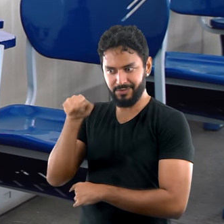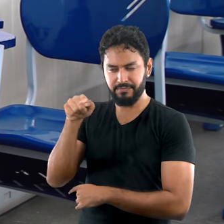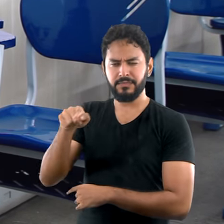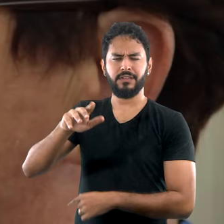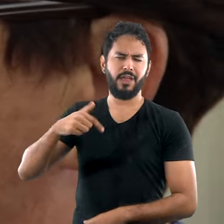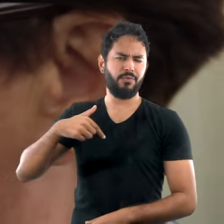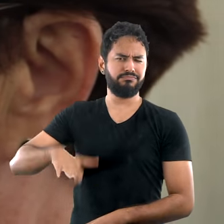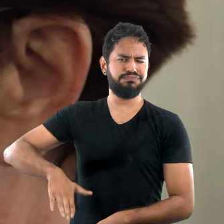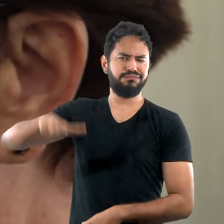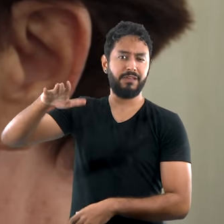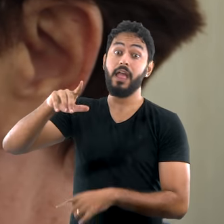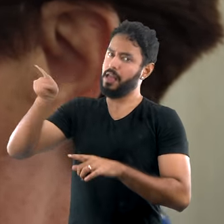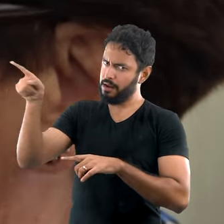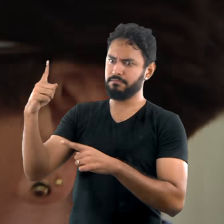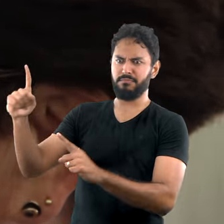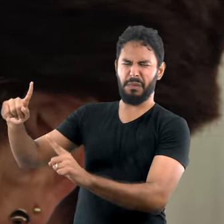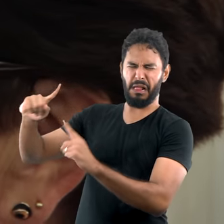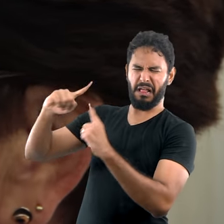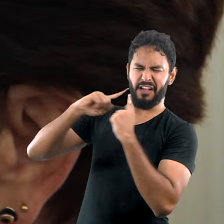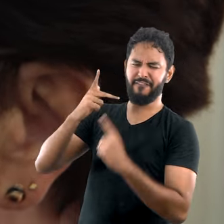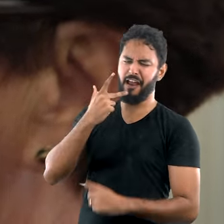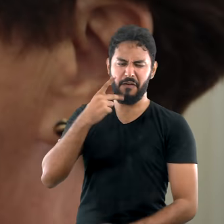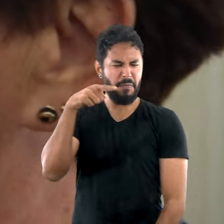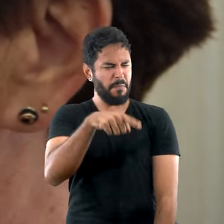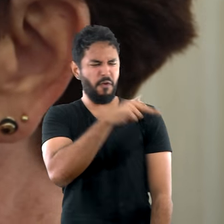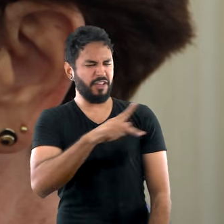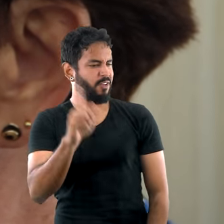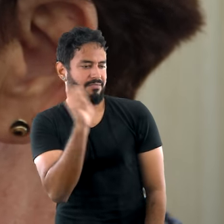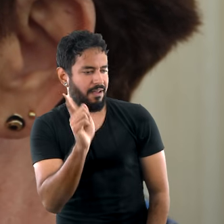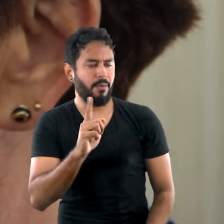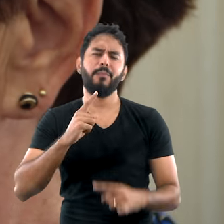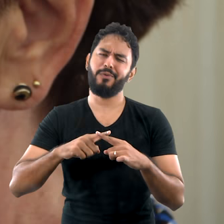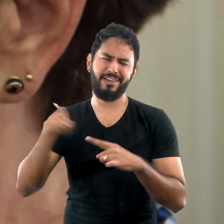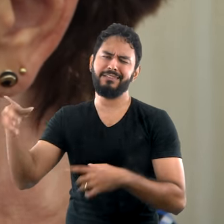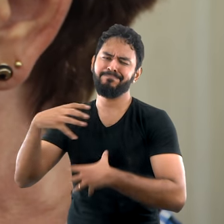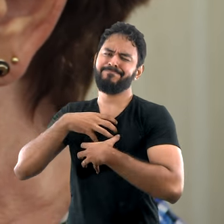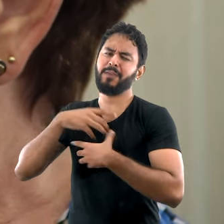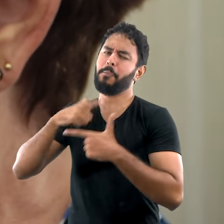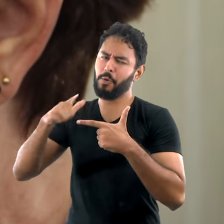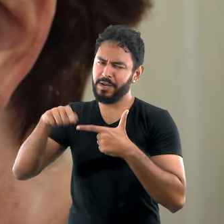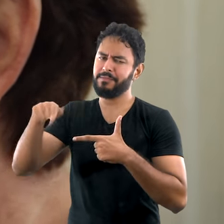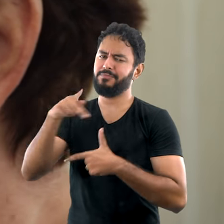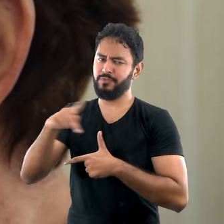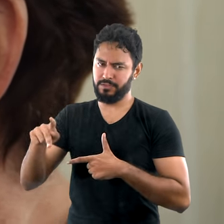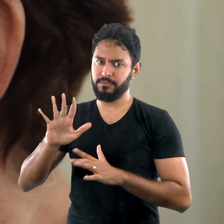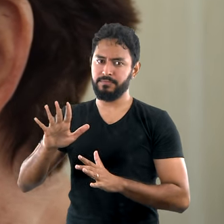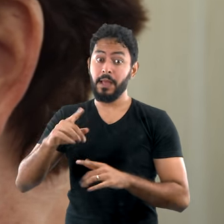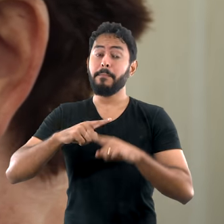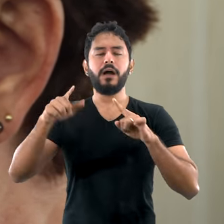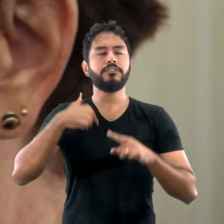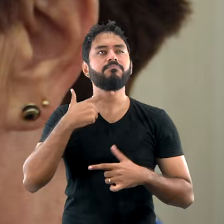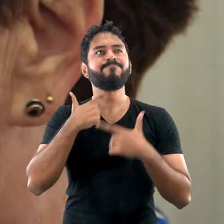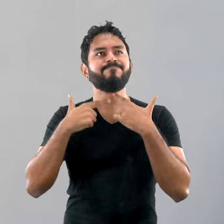criança, apesar dos protestos dele, que já na época sentia os desafios do magistério, desde criança eu queria